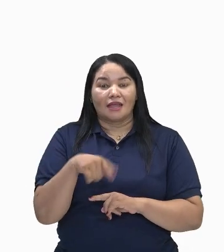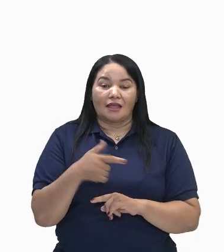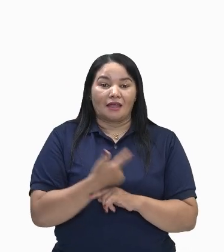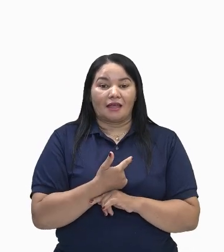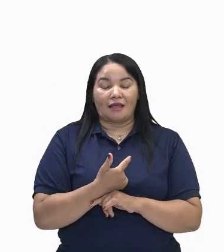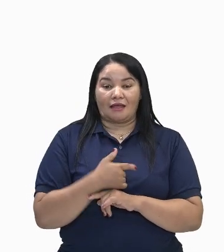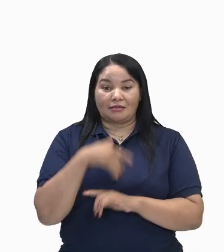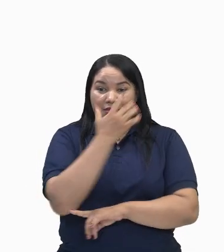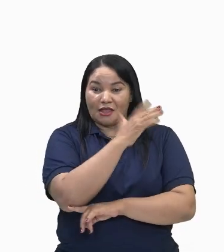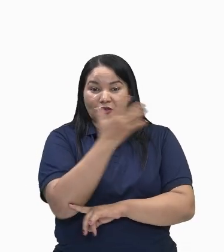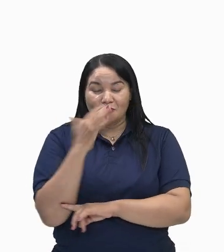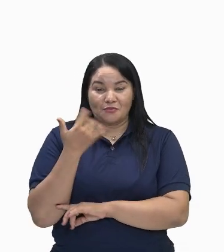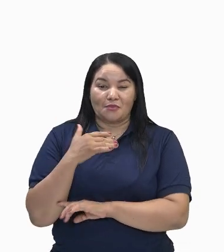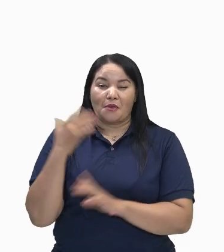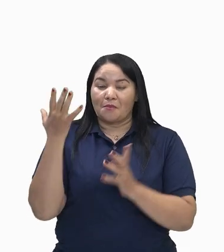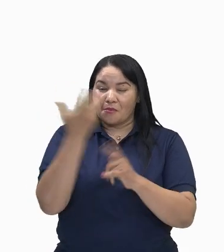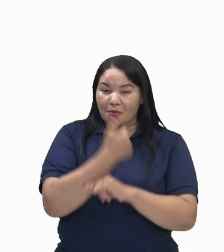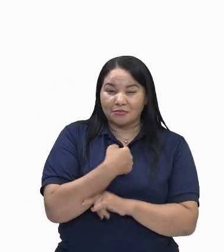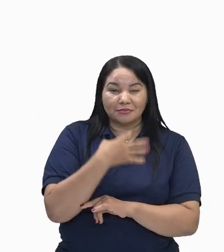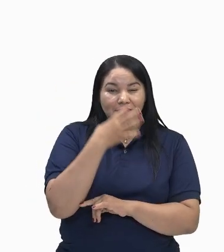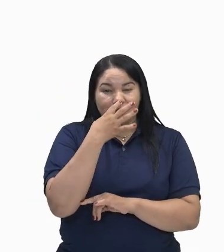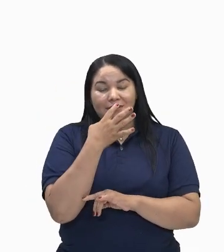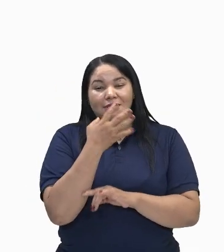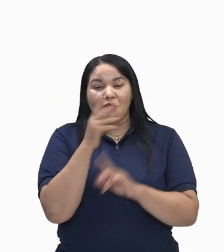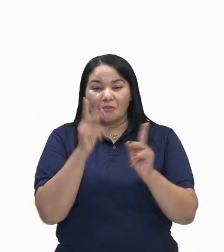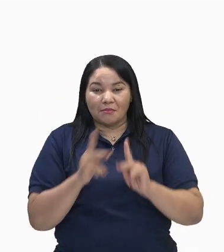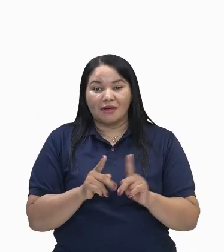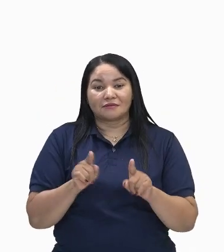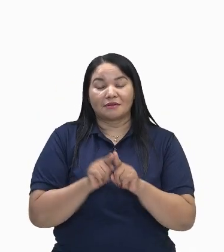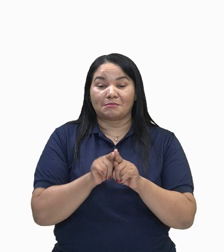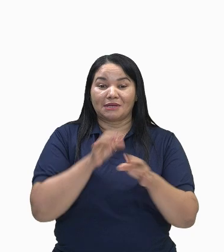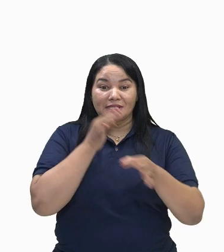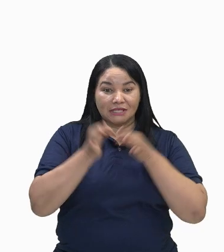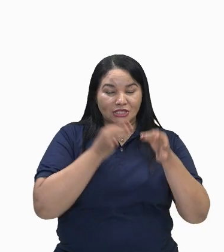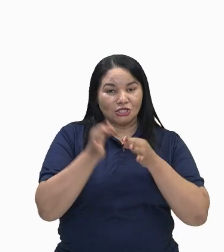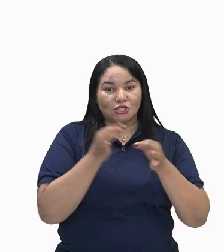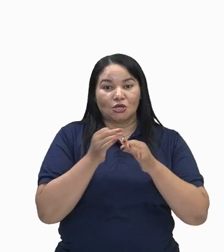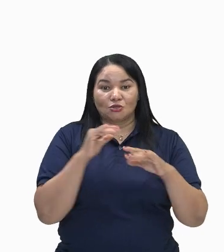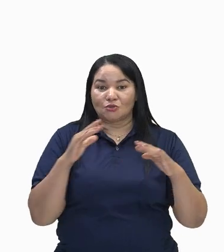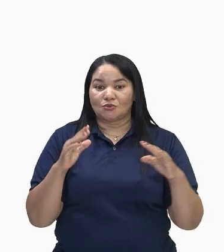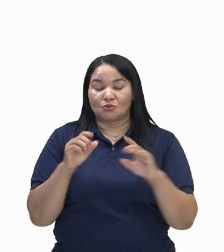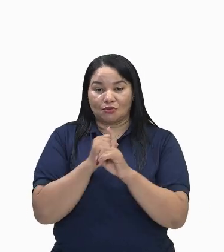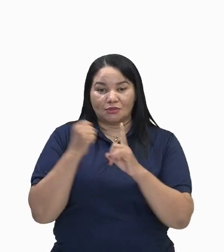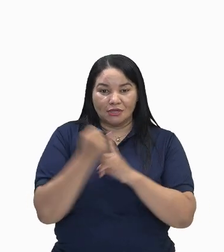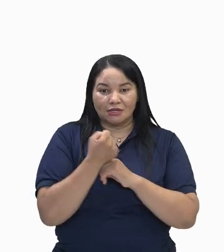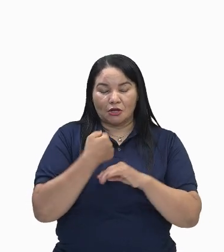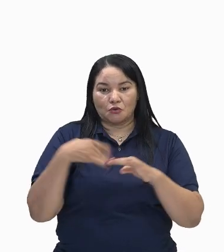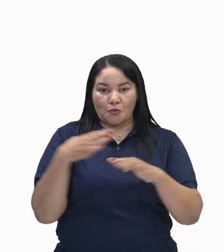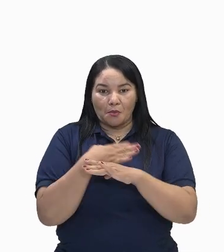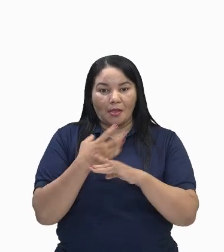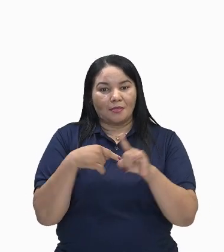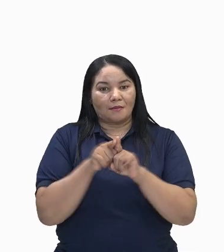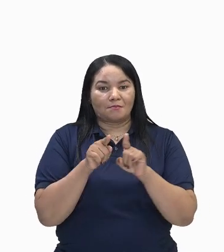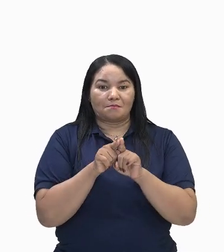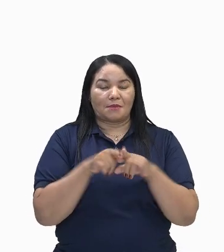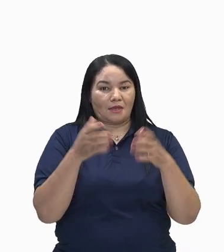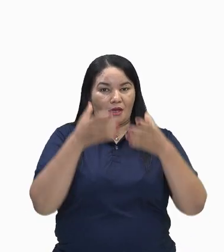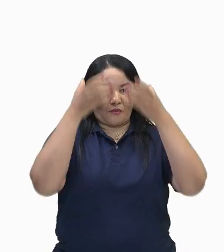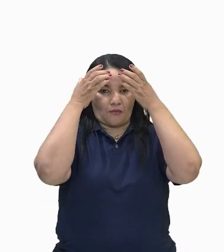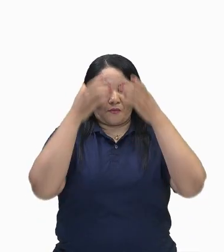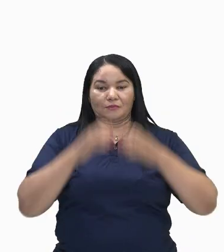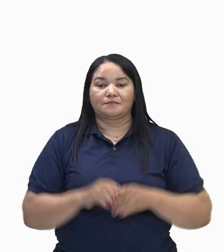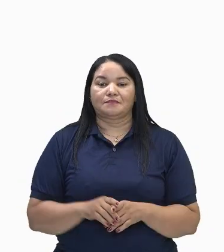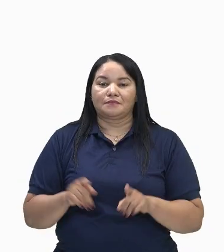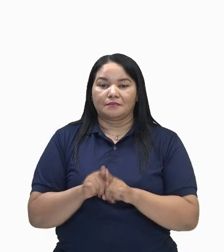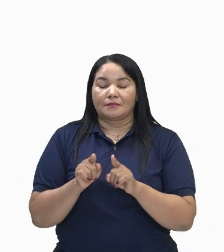natureza. Crítica à sociedade urbana e à corte também. E no arcadismo brasileiro, além